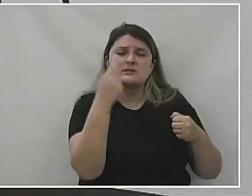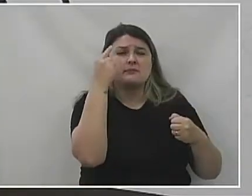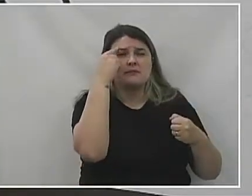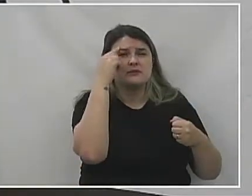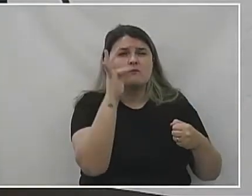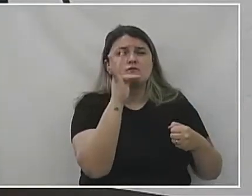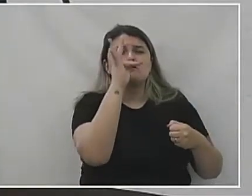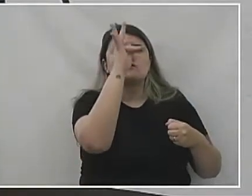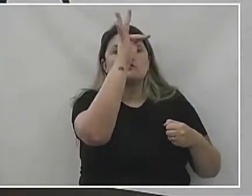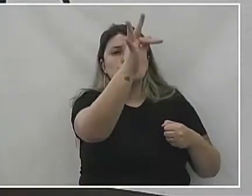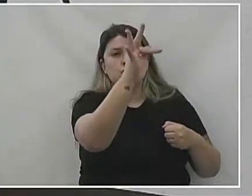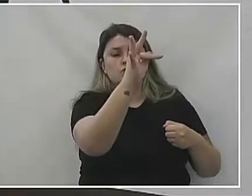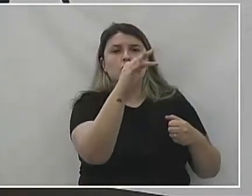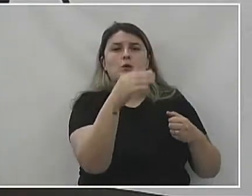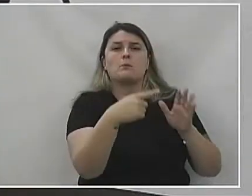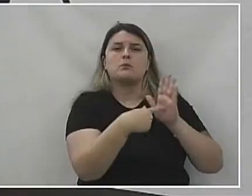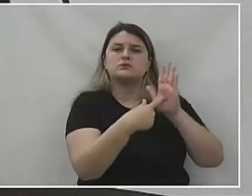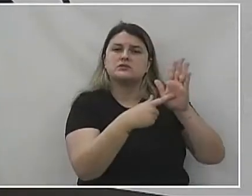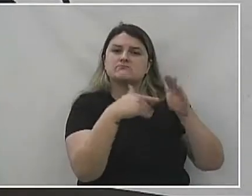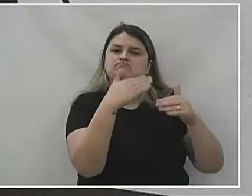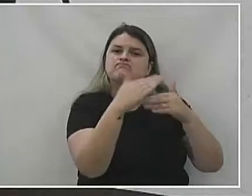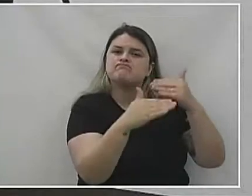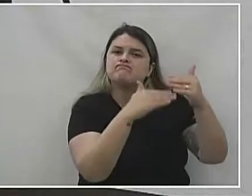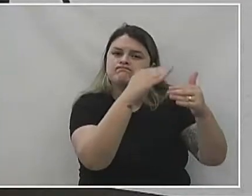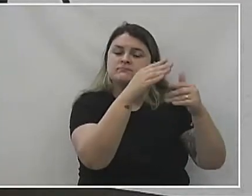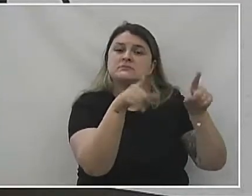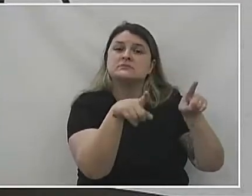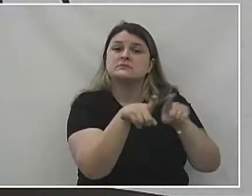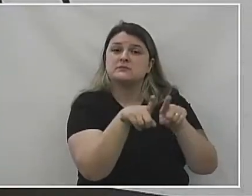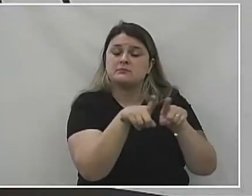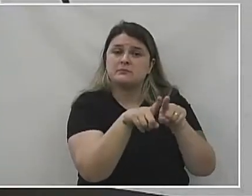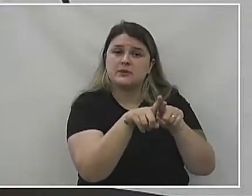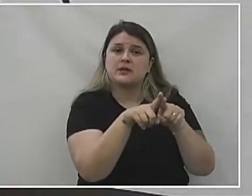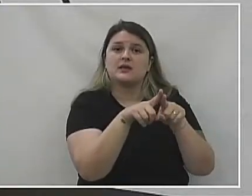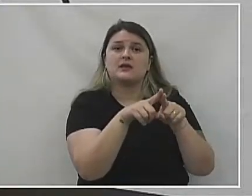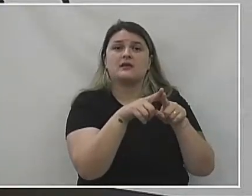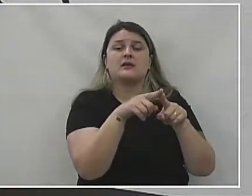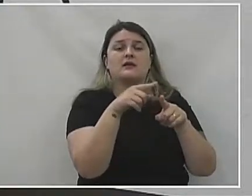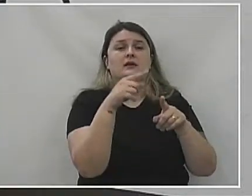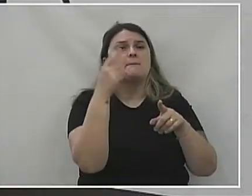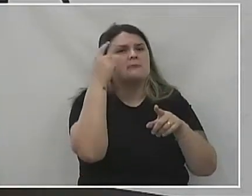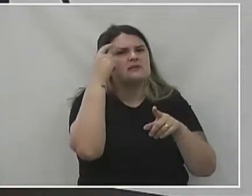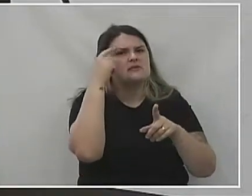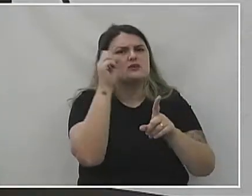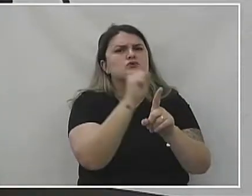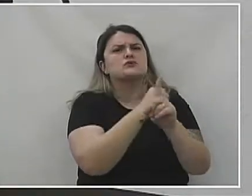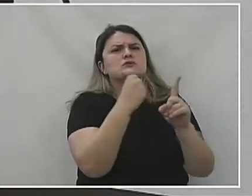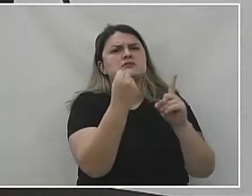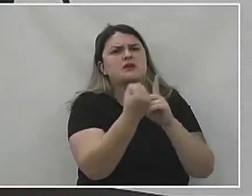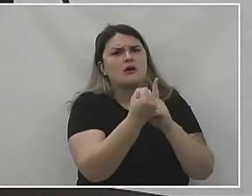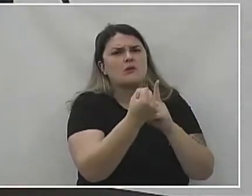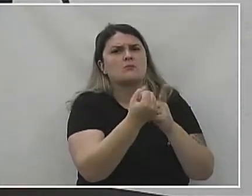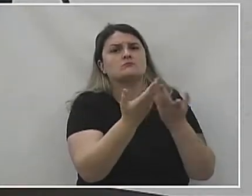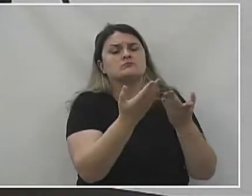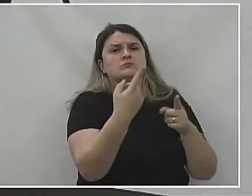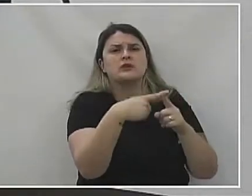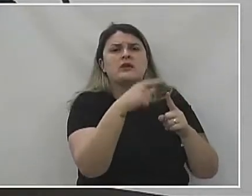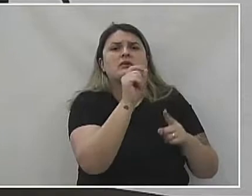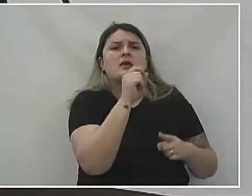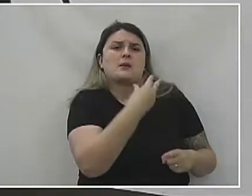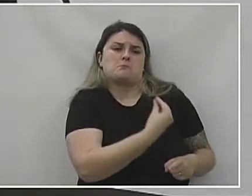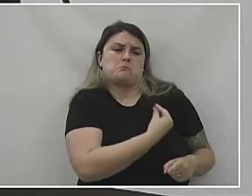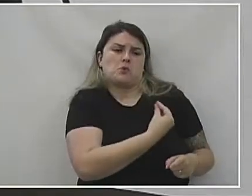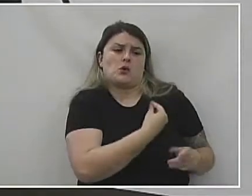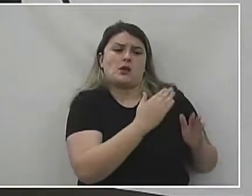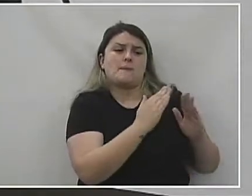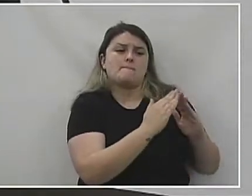um plano diretor que que traga o desenvolvimento e que também trata na questão social da população que vive nesse local quer um ponto muito